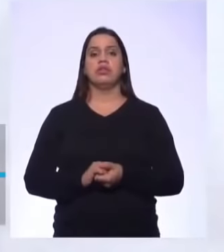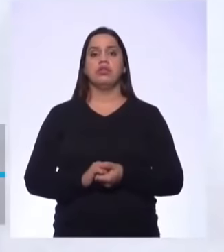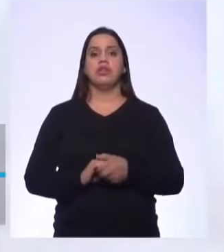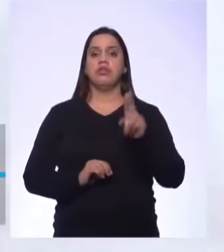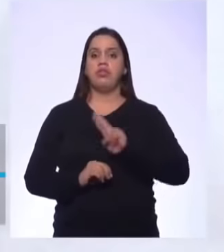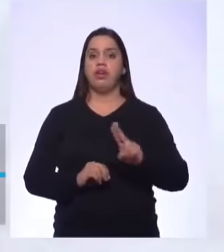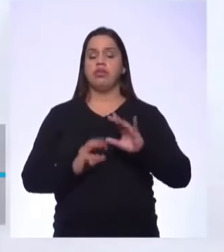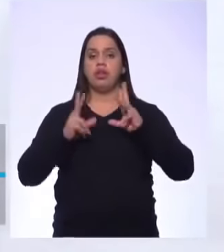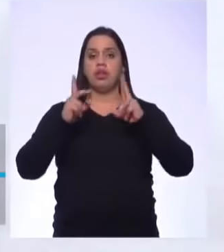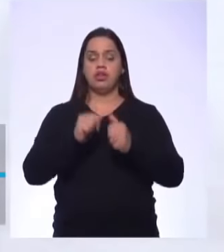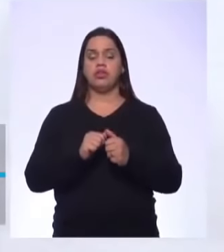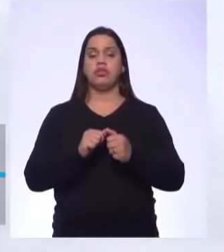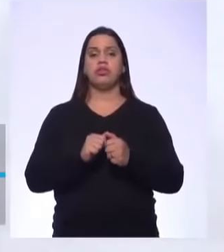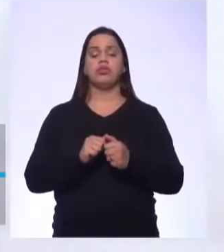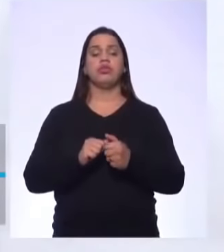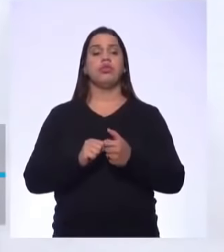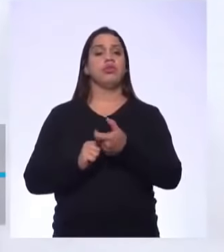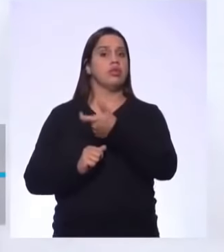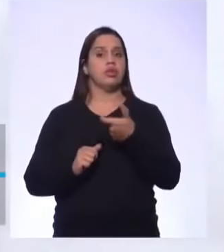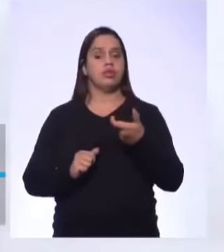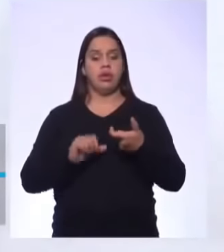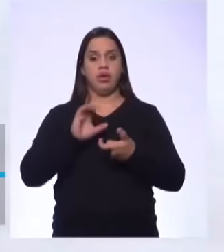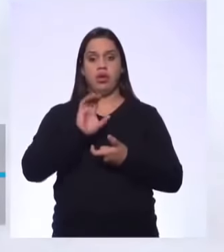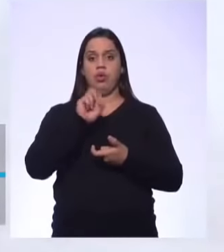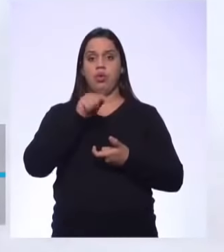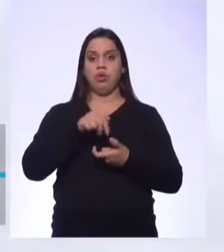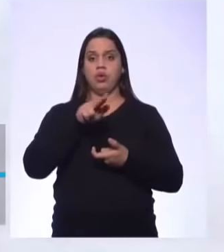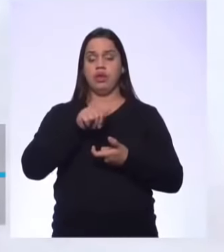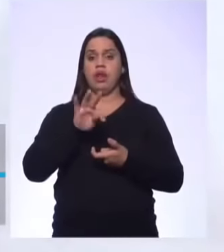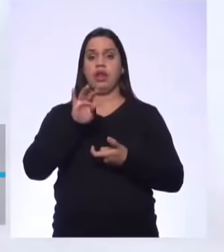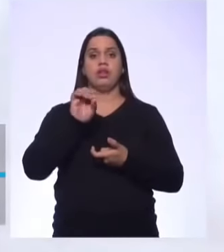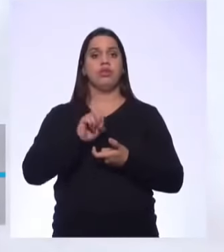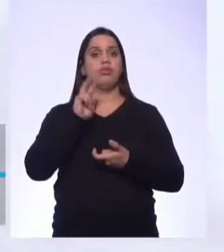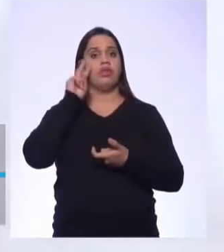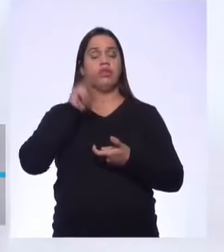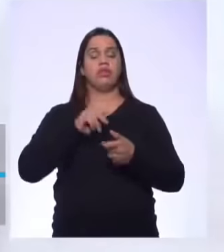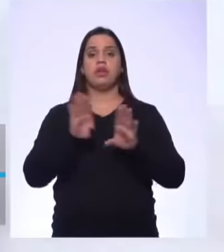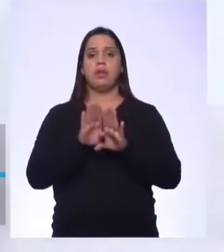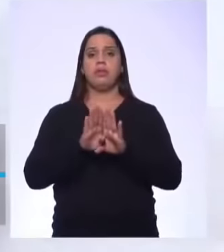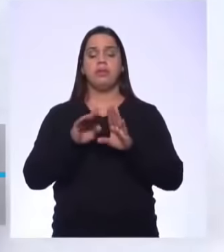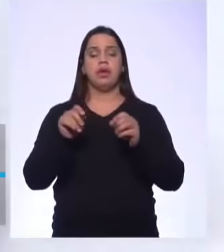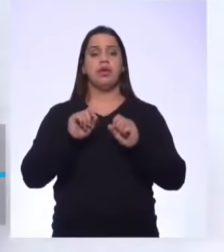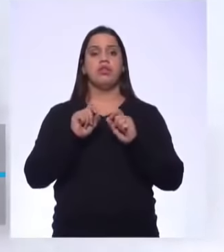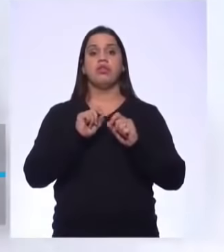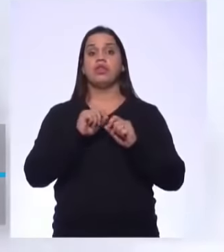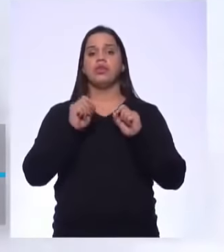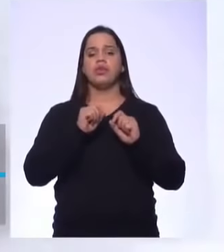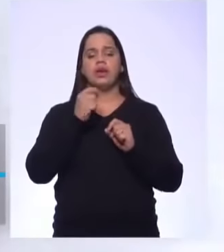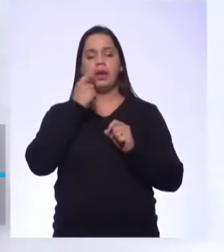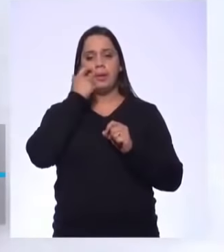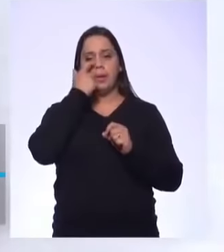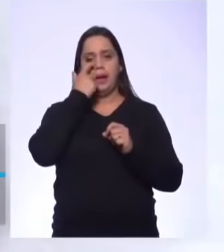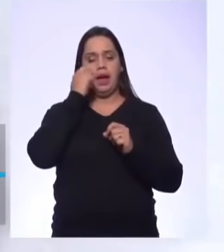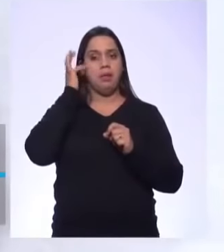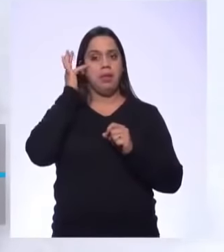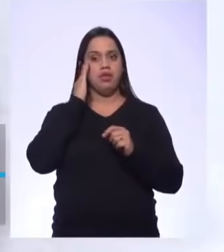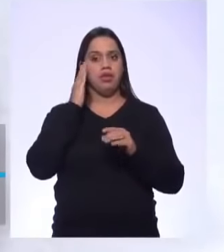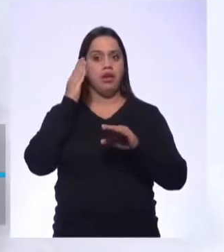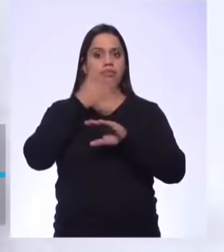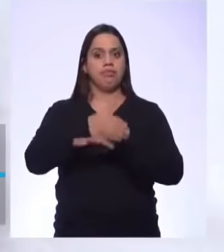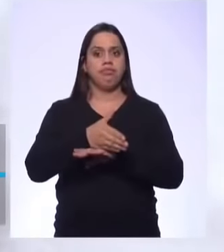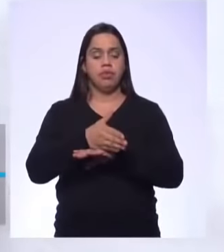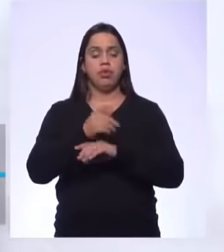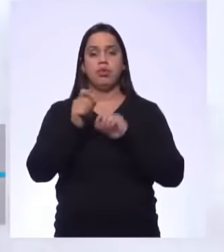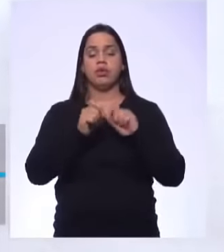dos cognatos que estão ali, que vai te ajudar. Você vai fazer a inferência. Eu vou ensinar hoje para você o que é inferência.